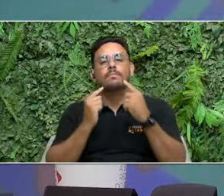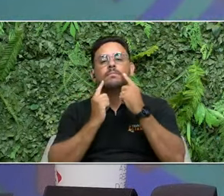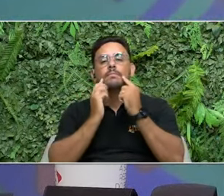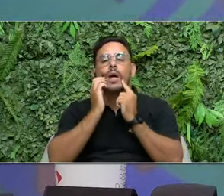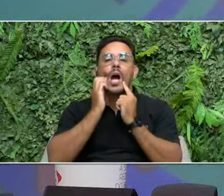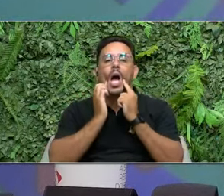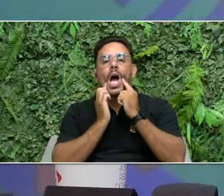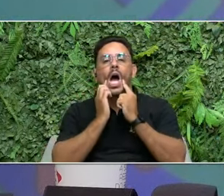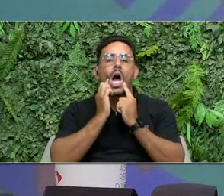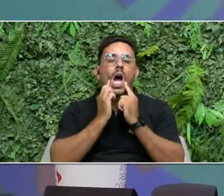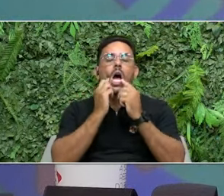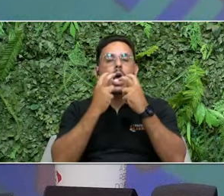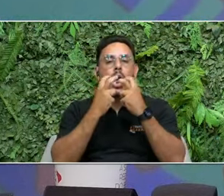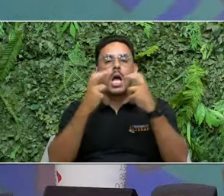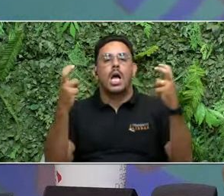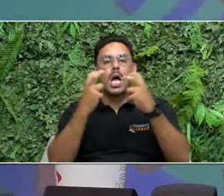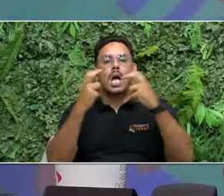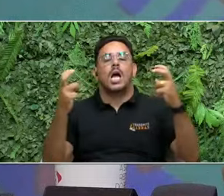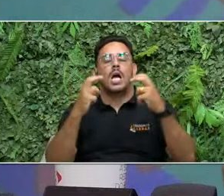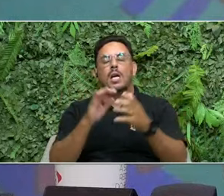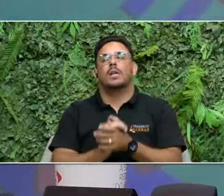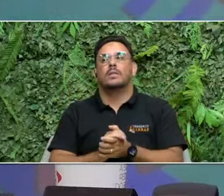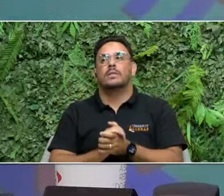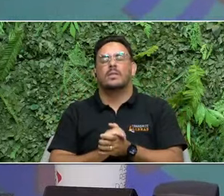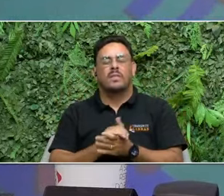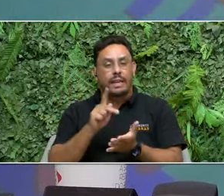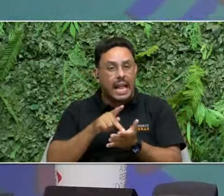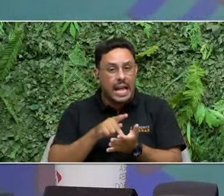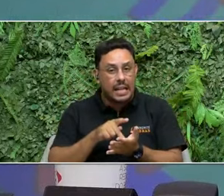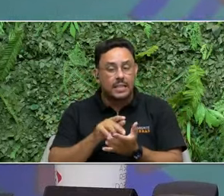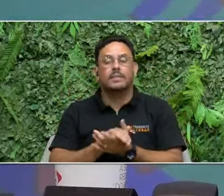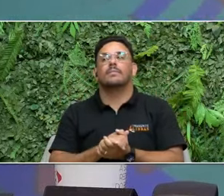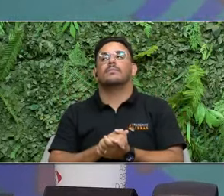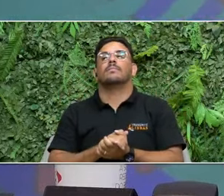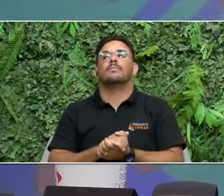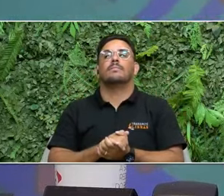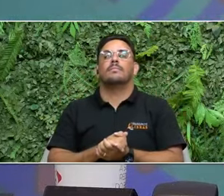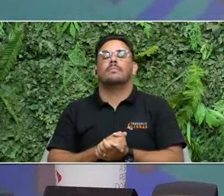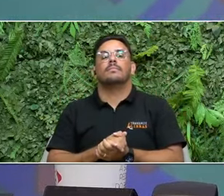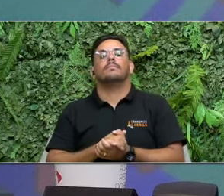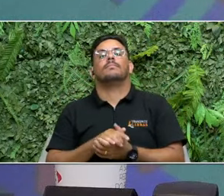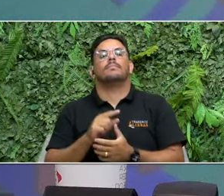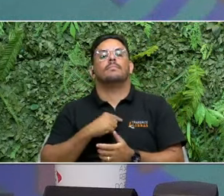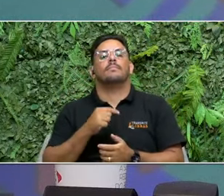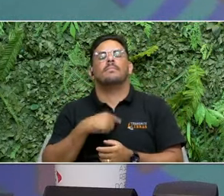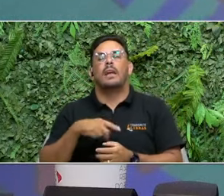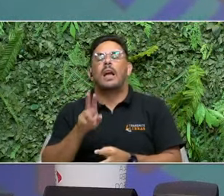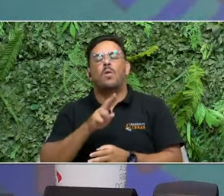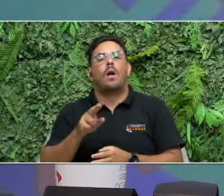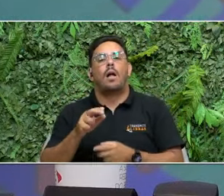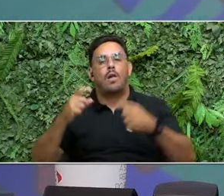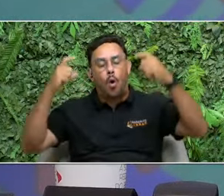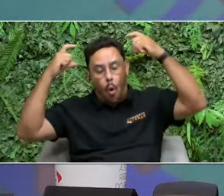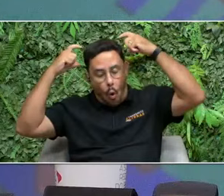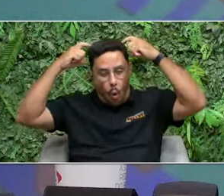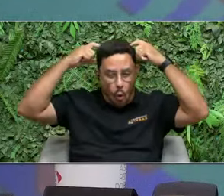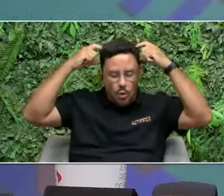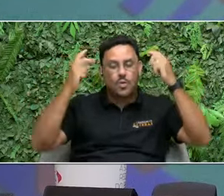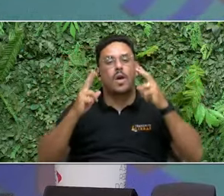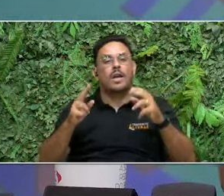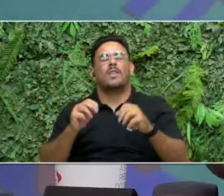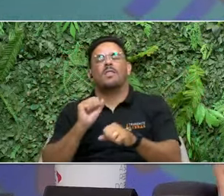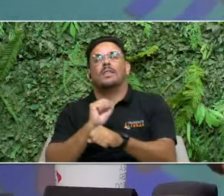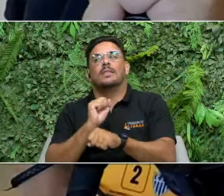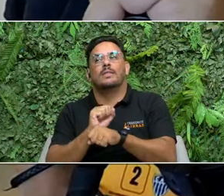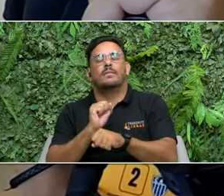para poder né narrar melhor o gol né madeira não é assim como os ursos né Bob hibernando para brilhar na